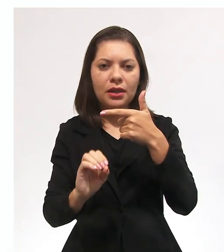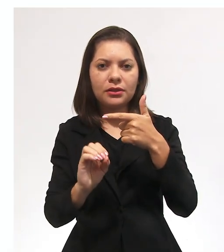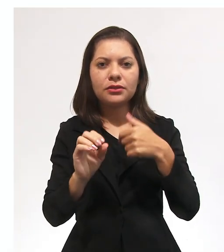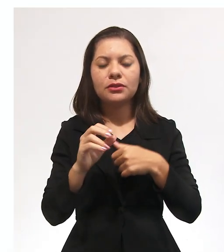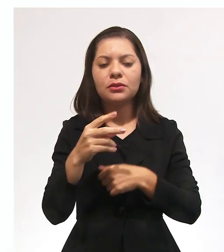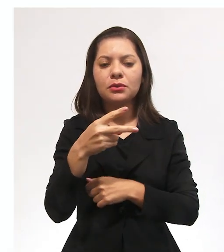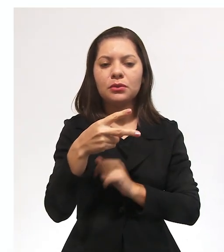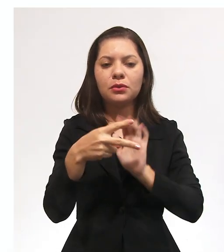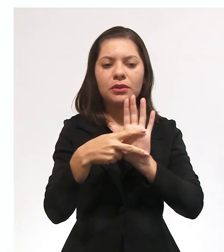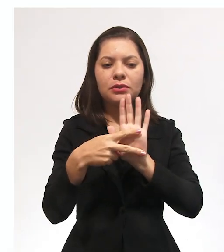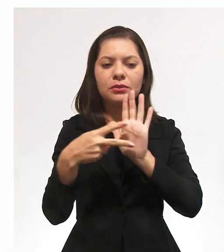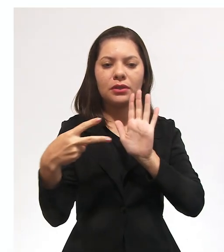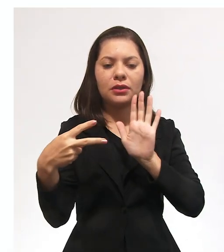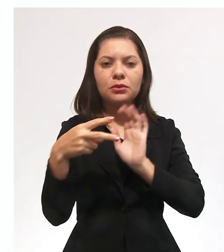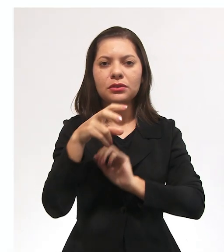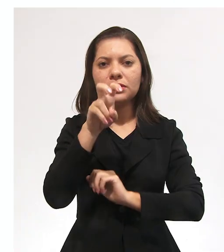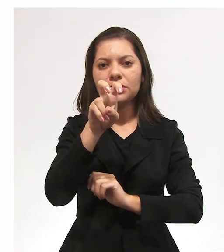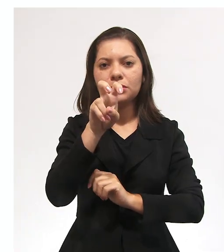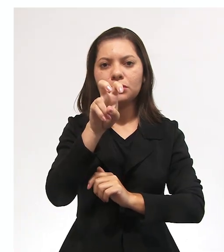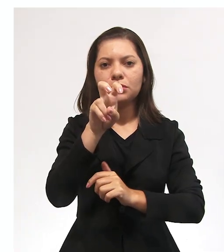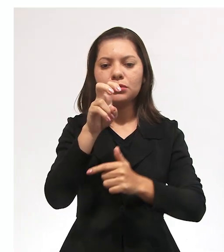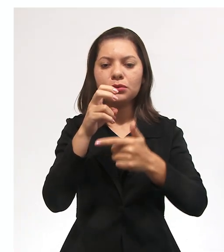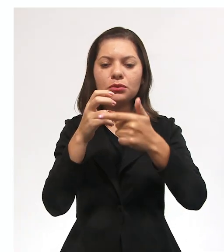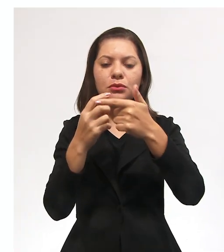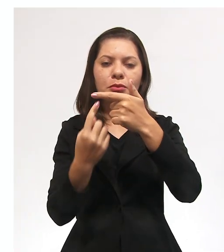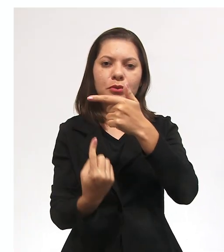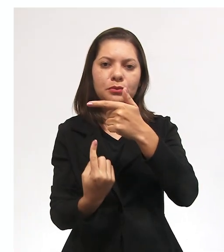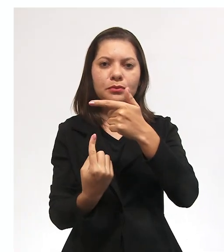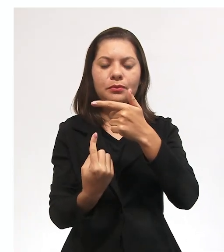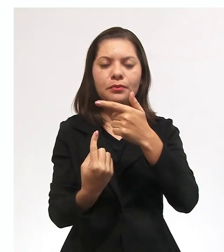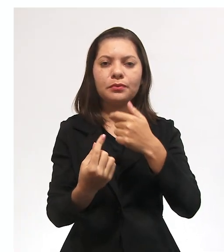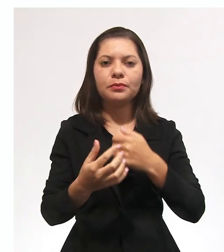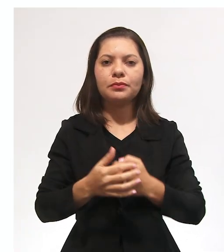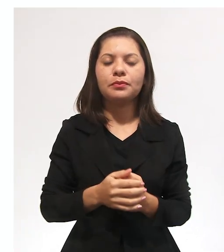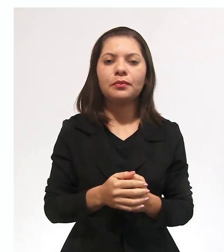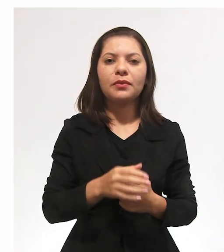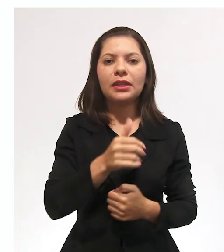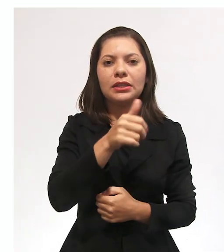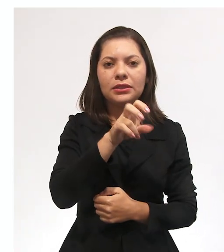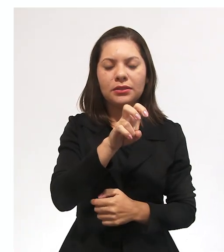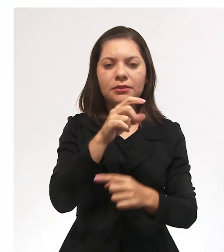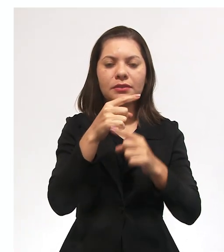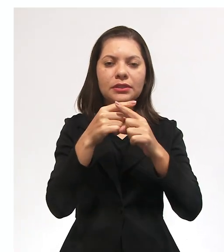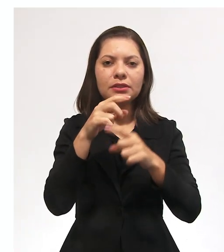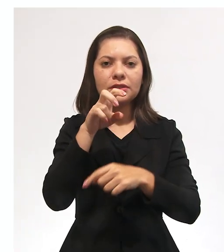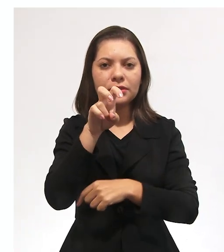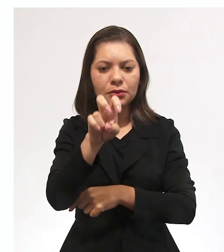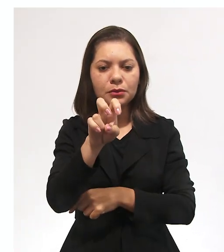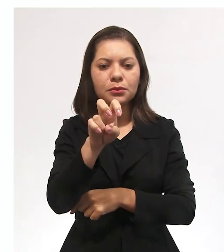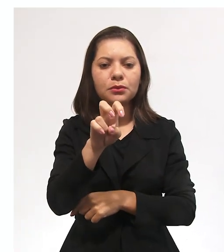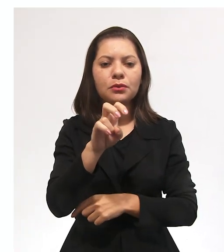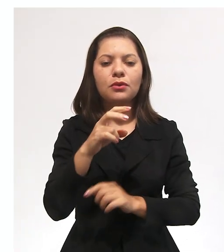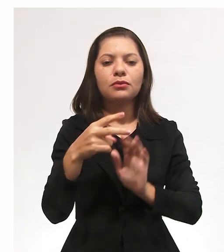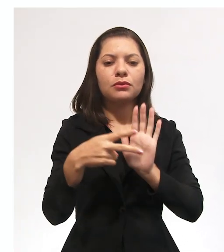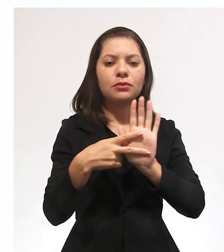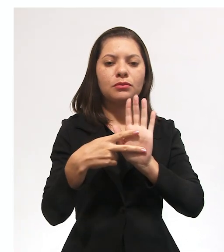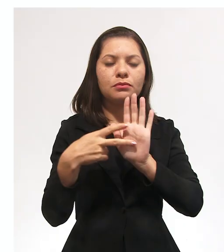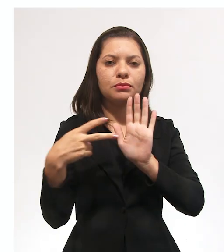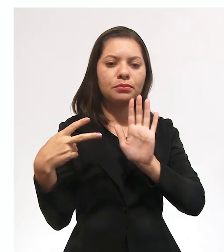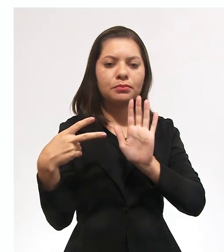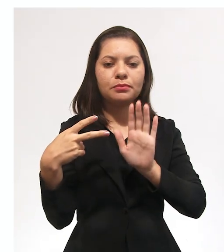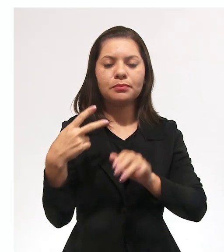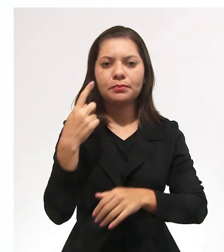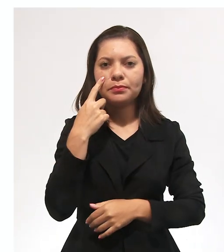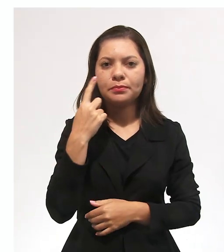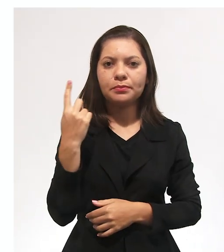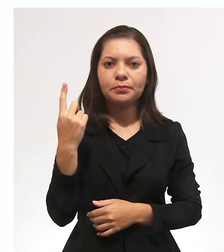ter 5 sobre 1. 15 vezes 5, a gente vai ter ali 5 vezes 5, 25. Vai 2,